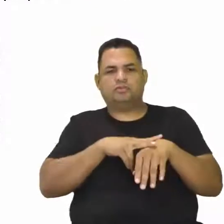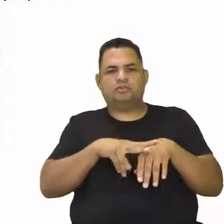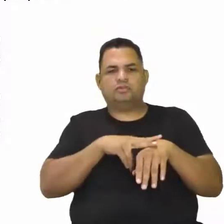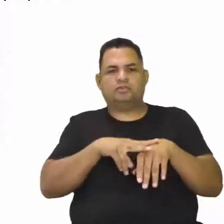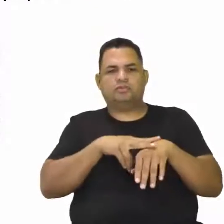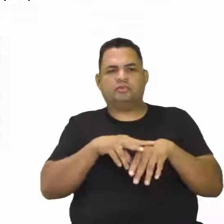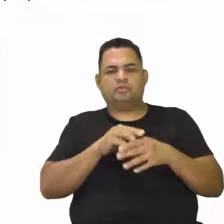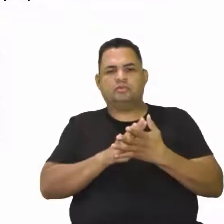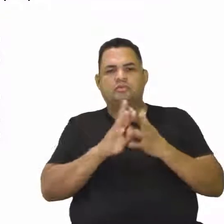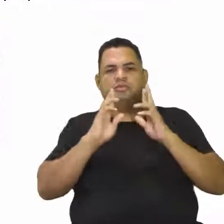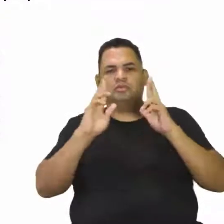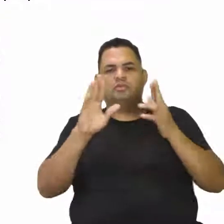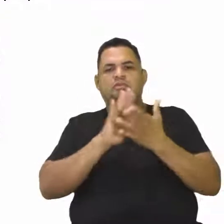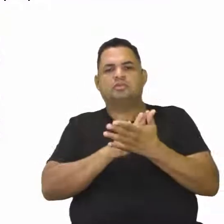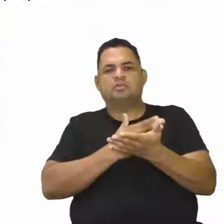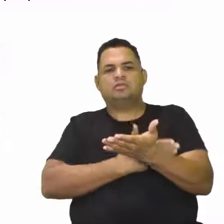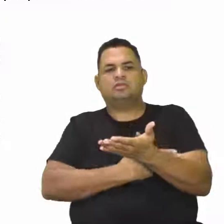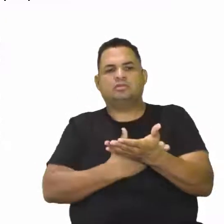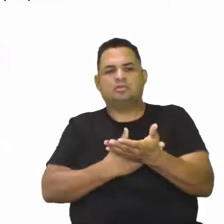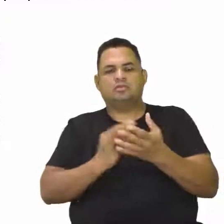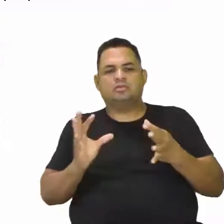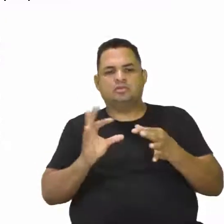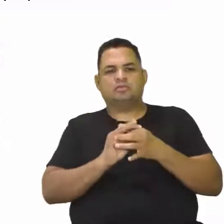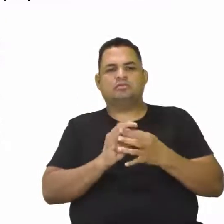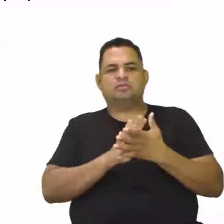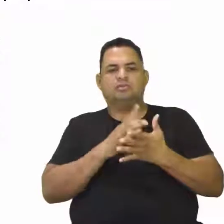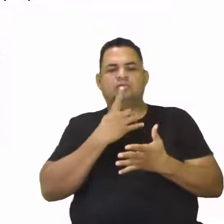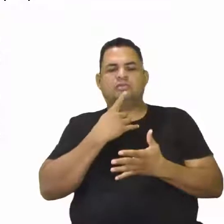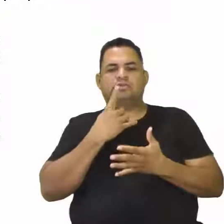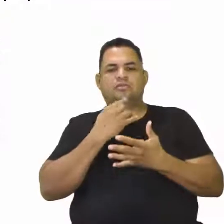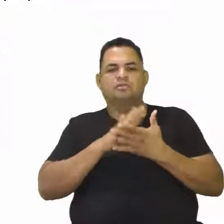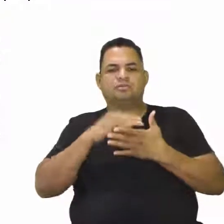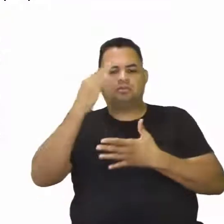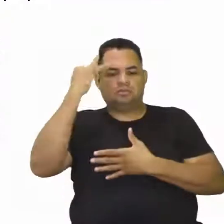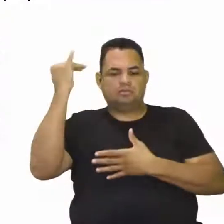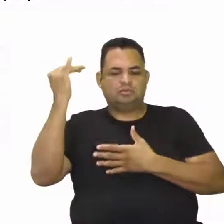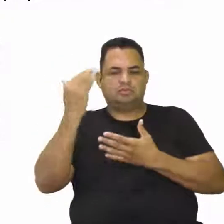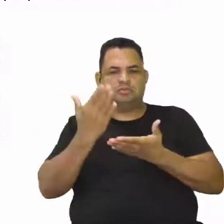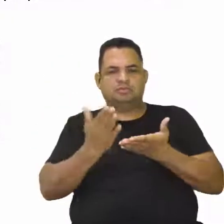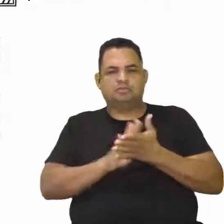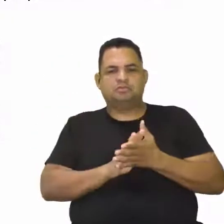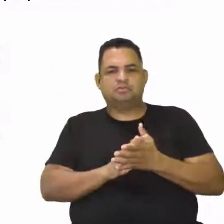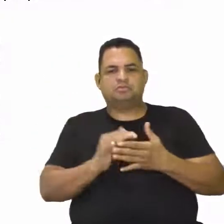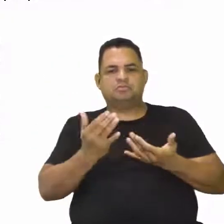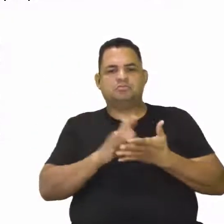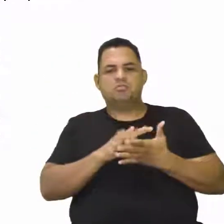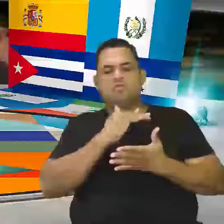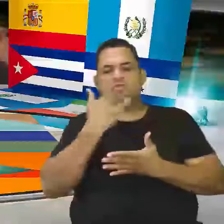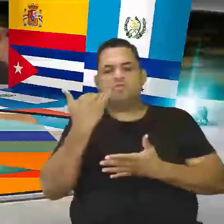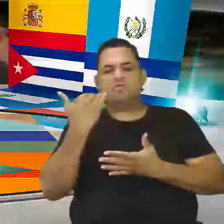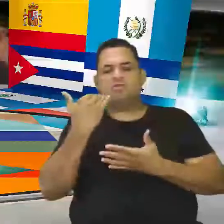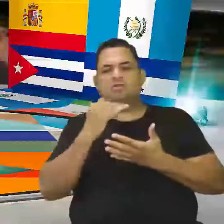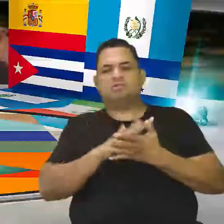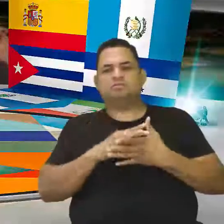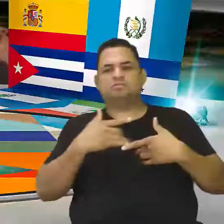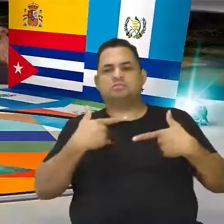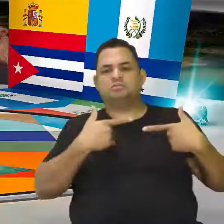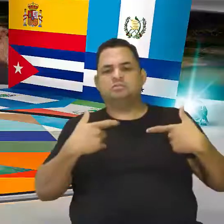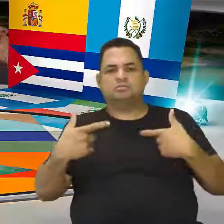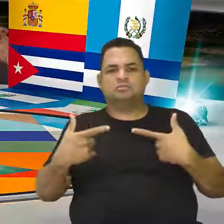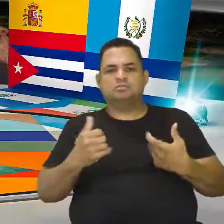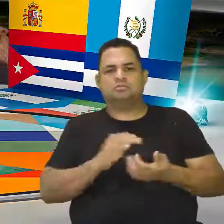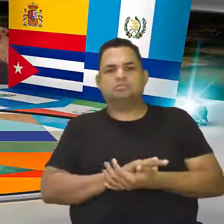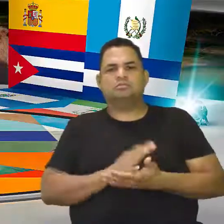verde, esperança, branco, união, vermelho, sangue dos heróis que sofreram em suas guerras. Certinho, meu